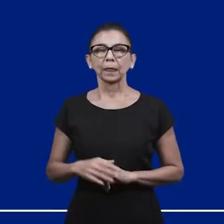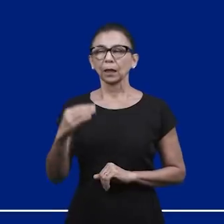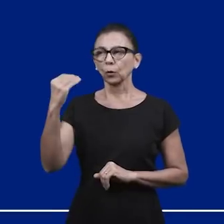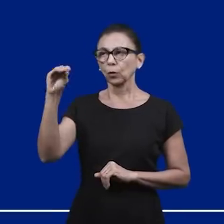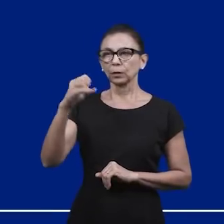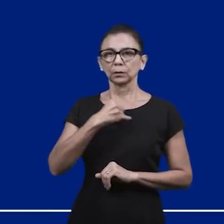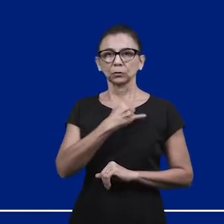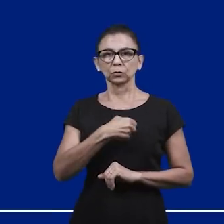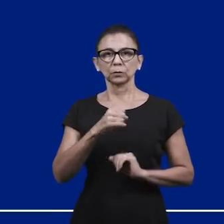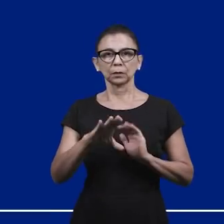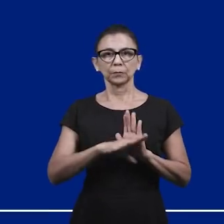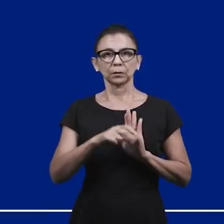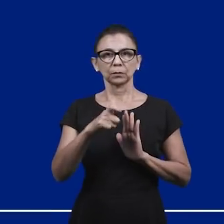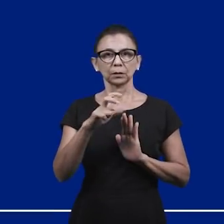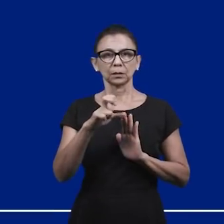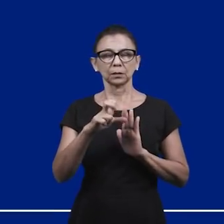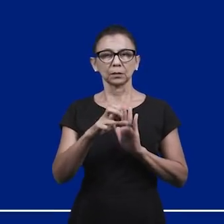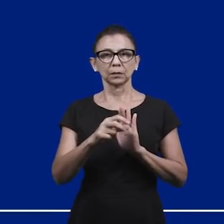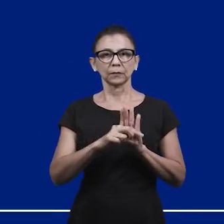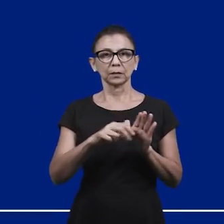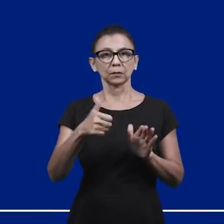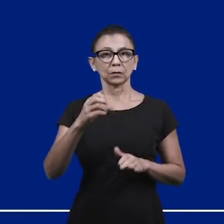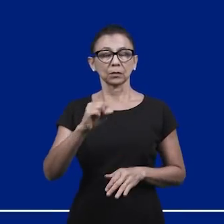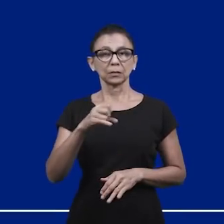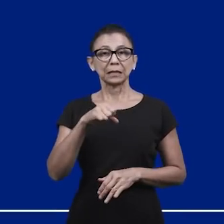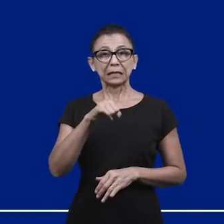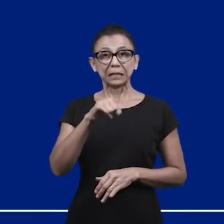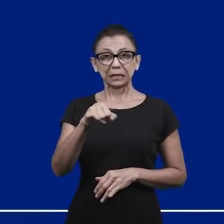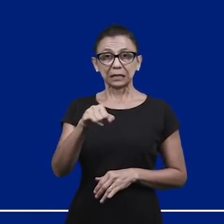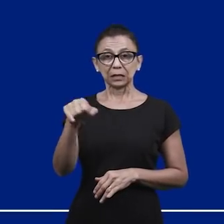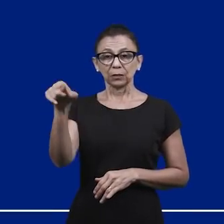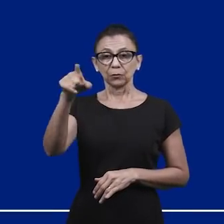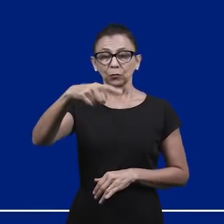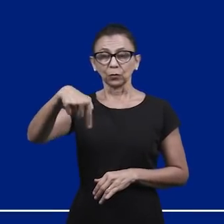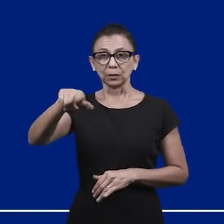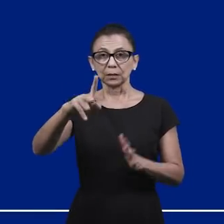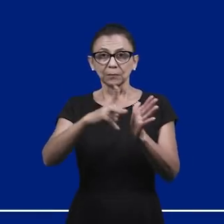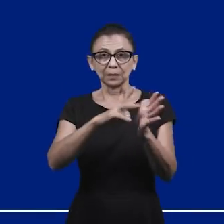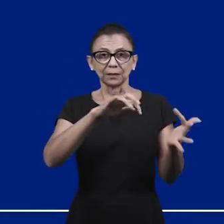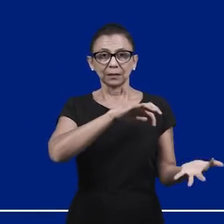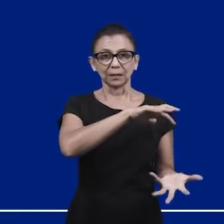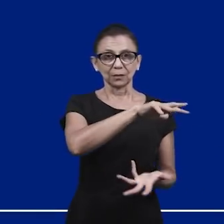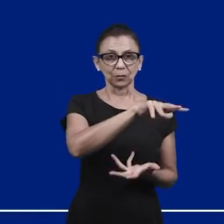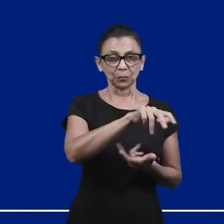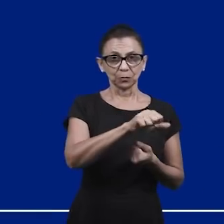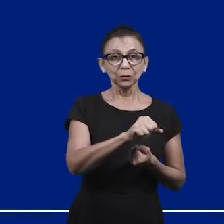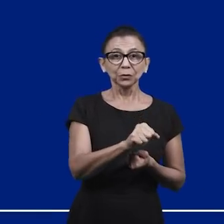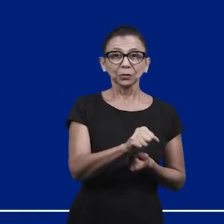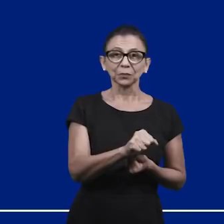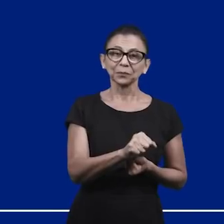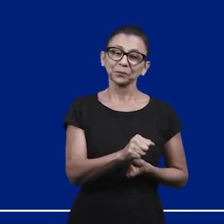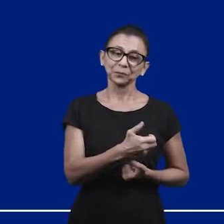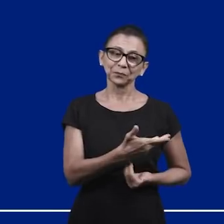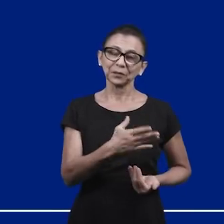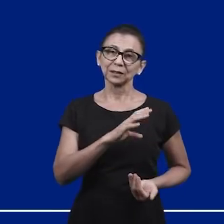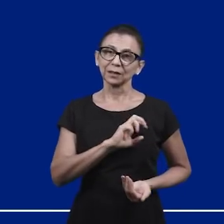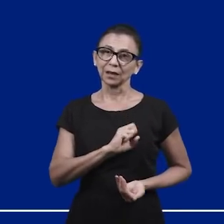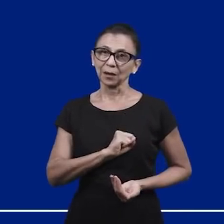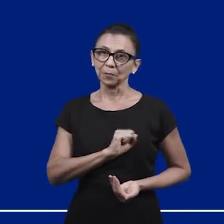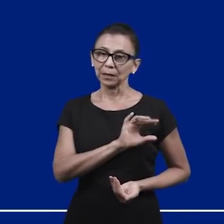Somente tendo uma experiência com o mistério de Deus e vivendo